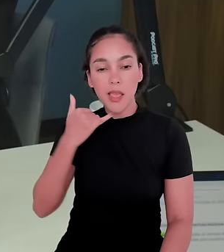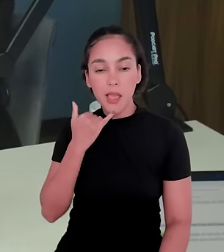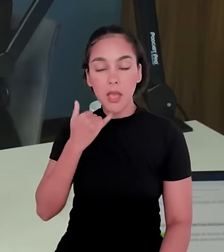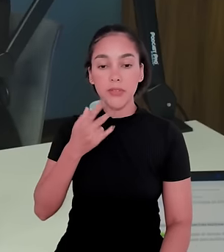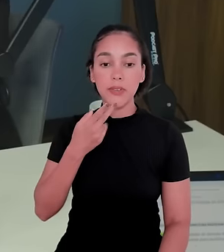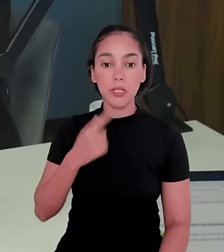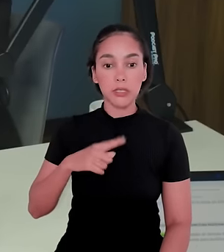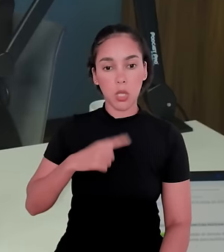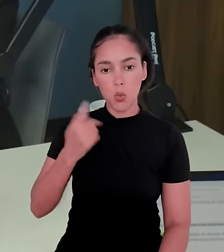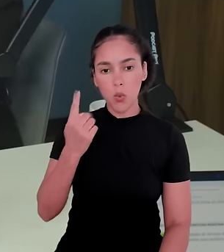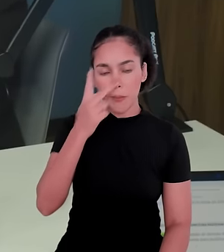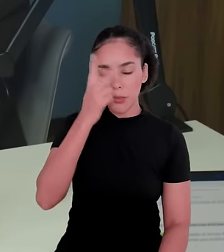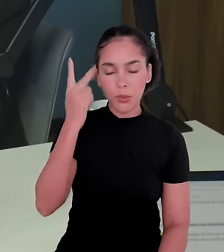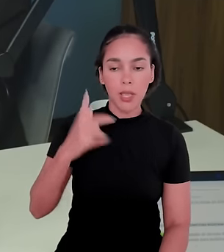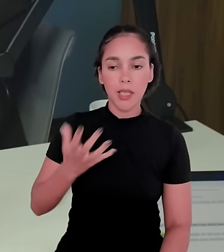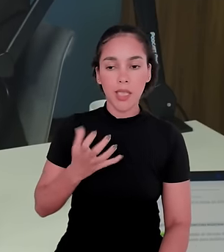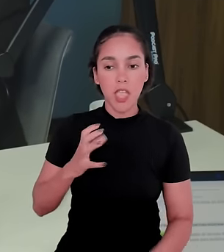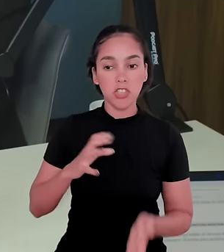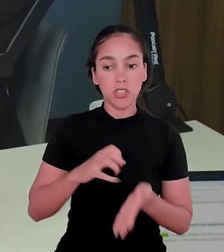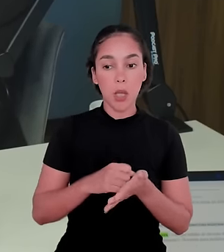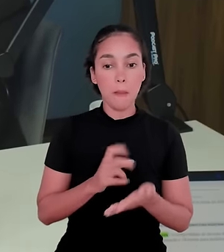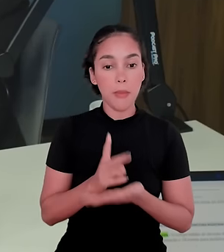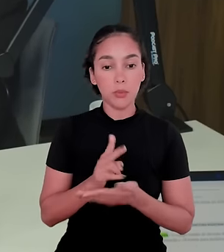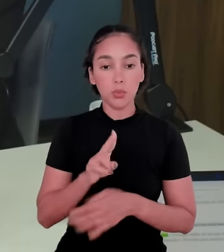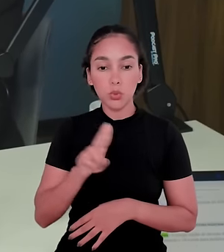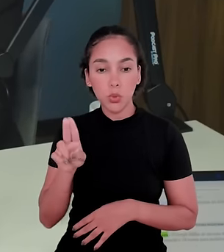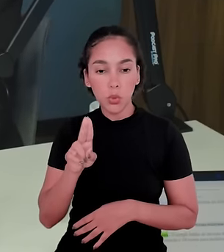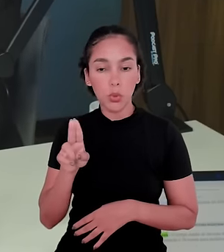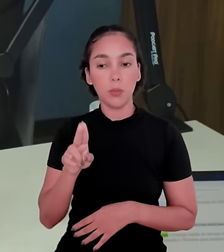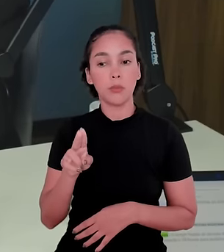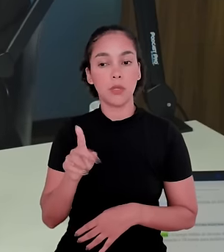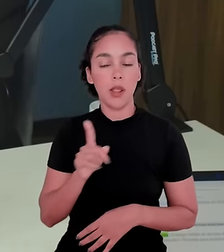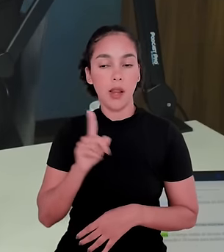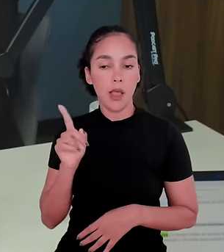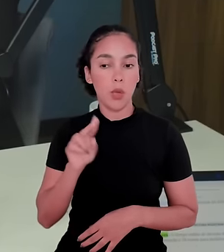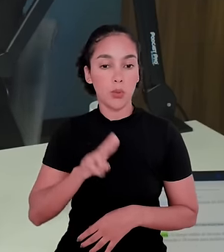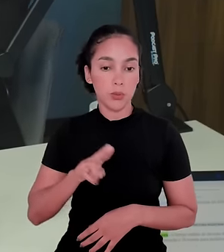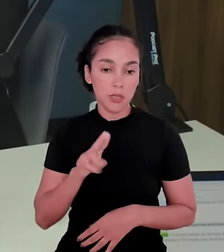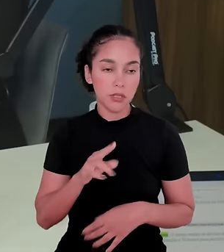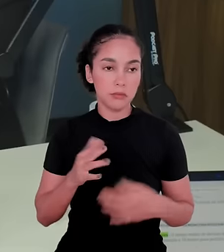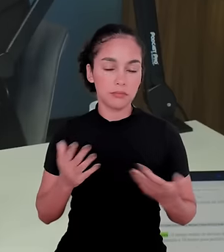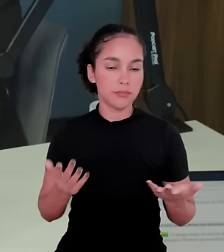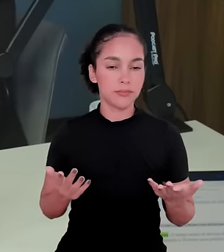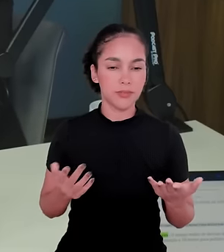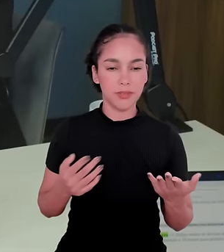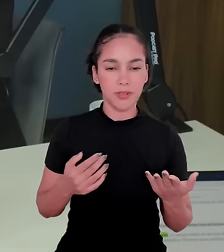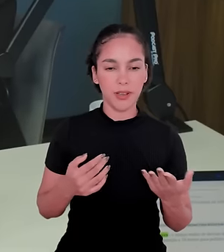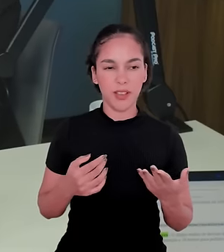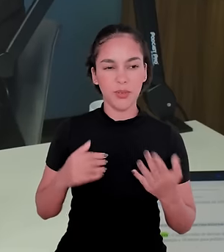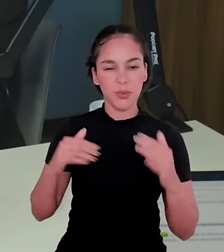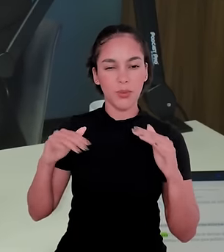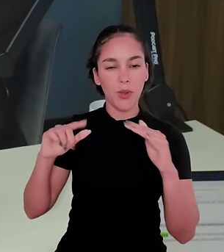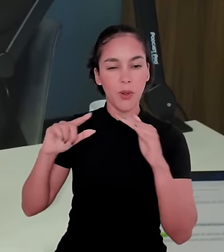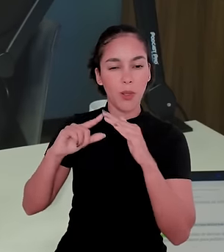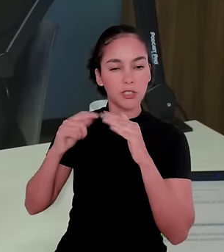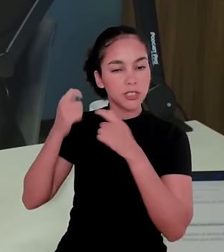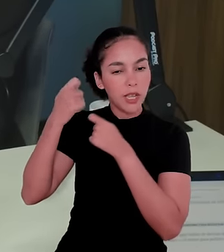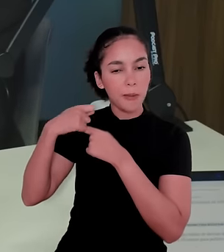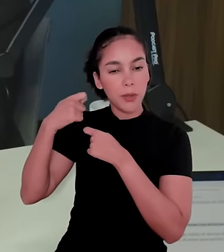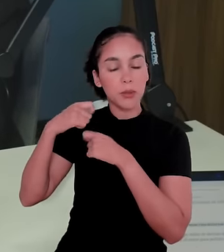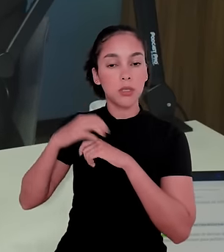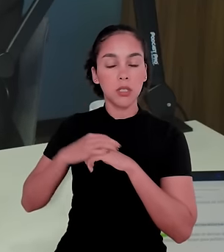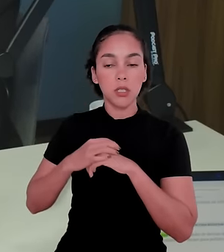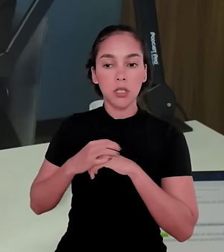tem uma pessoa que quer registrar no nome o mesmo nome que você tá usando né é ré não sei das quanto que ela usava E aí